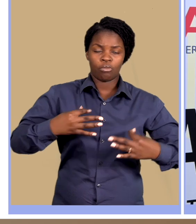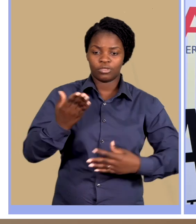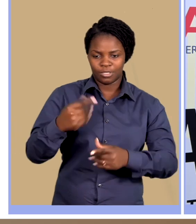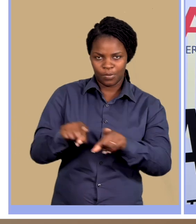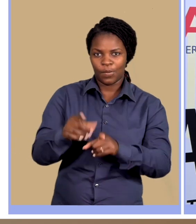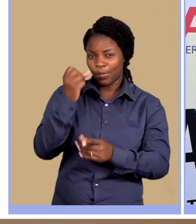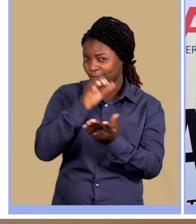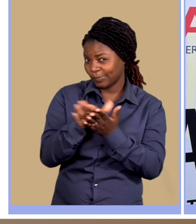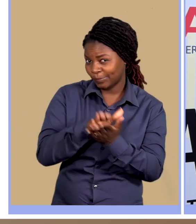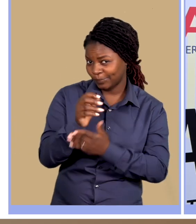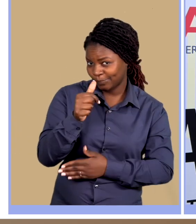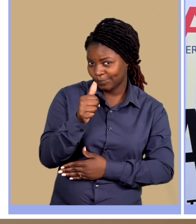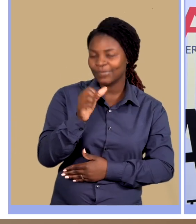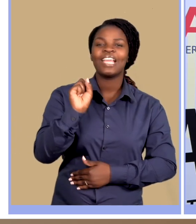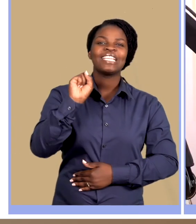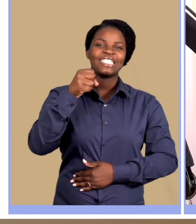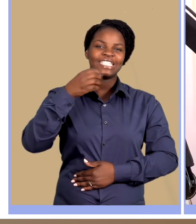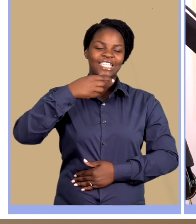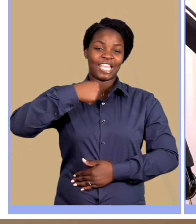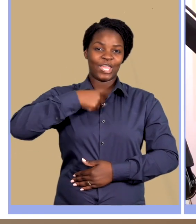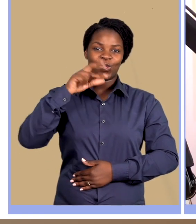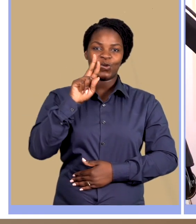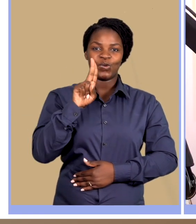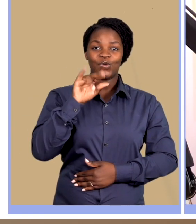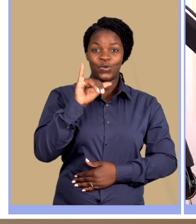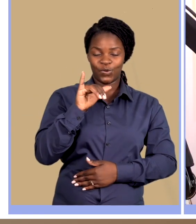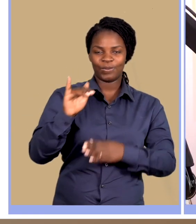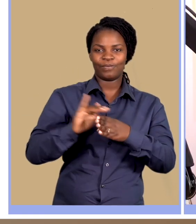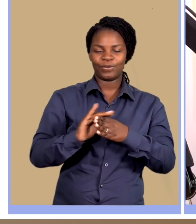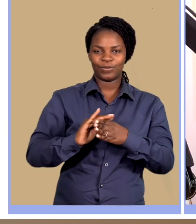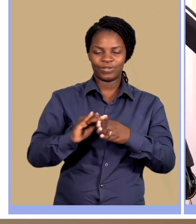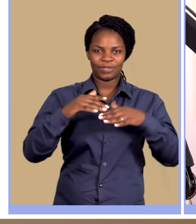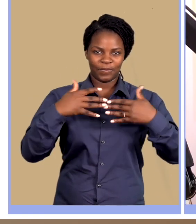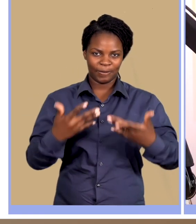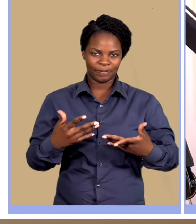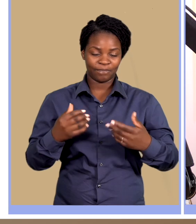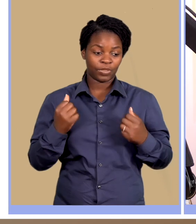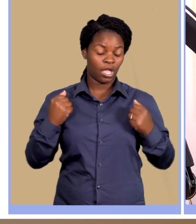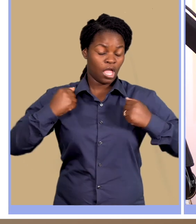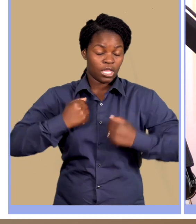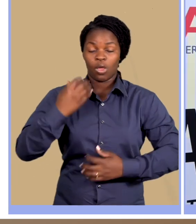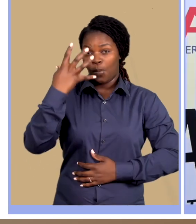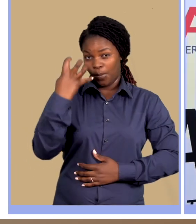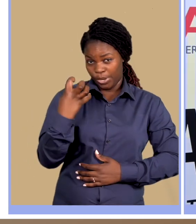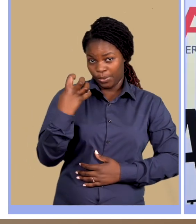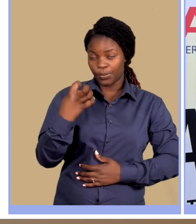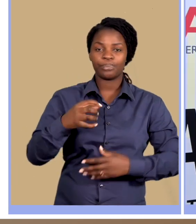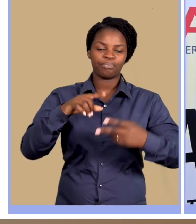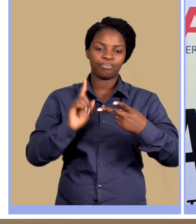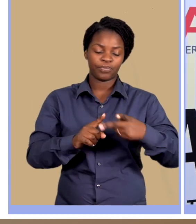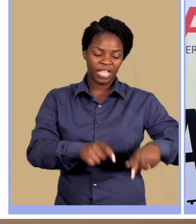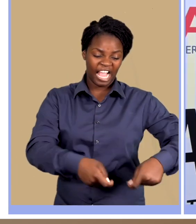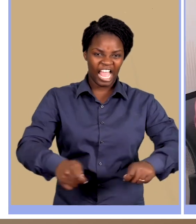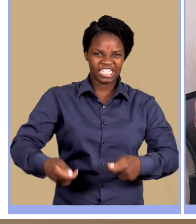indumentária também pode o fazer. E sim, o Rui McCann está trajado aqui de um casaco